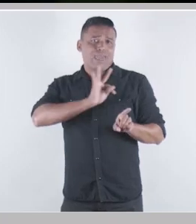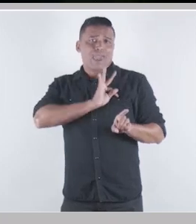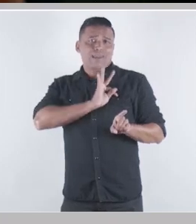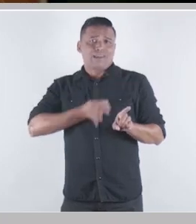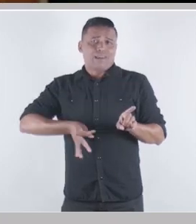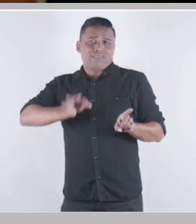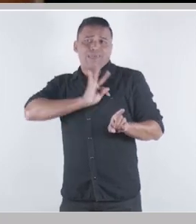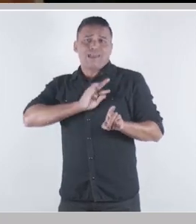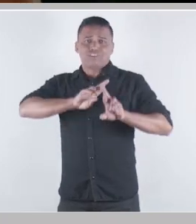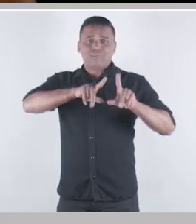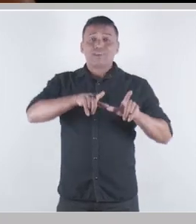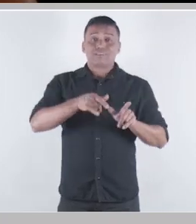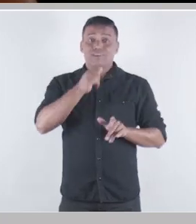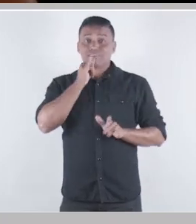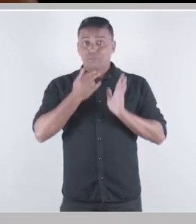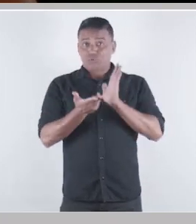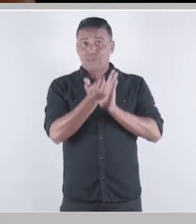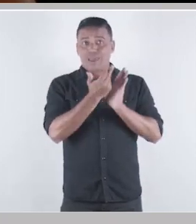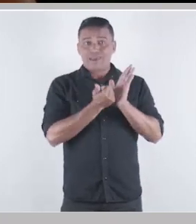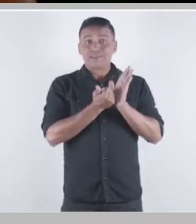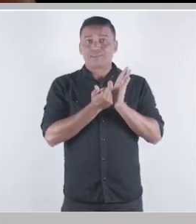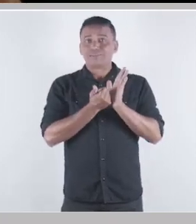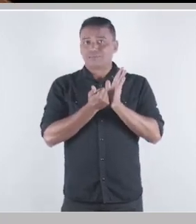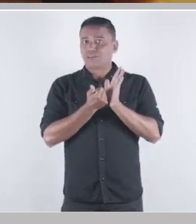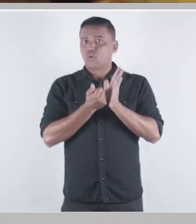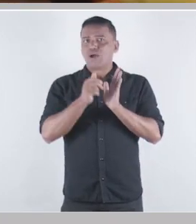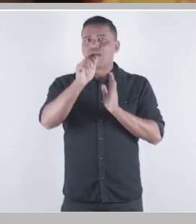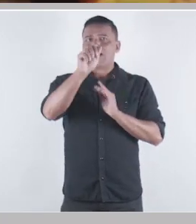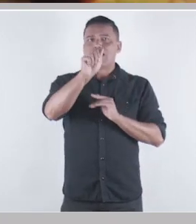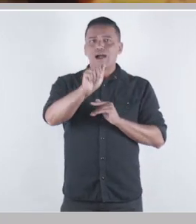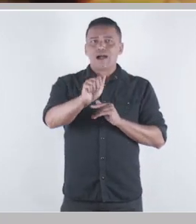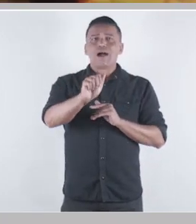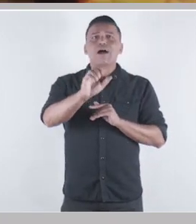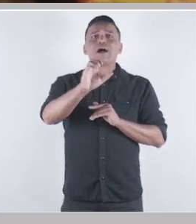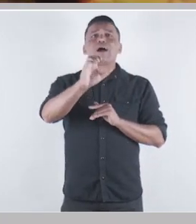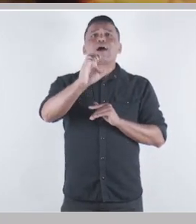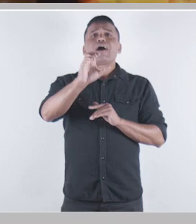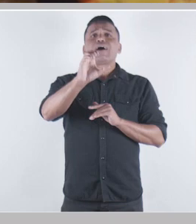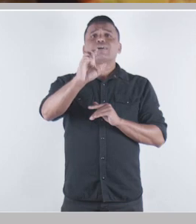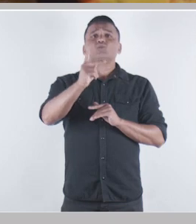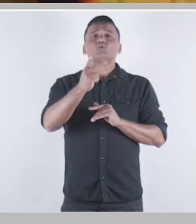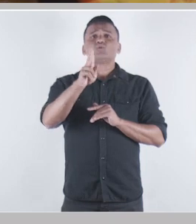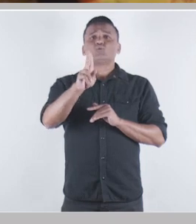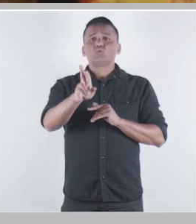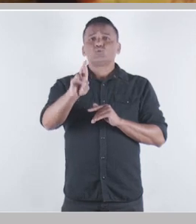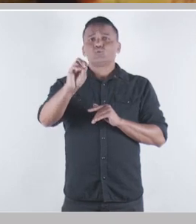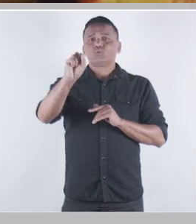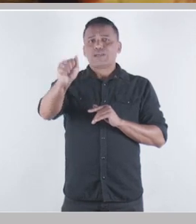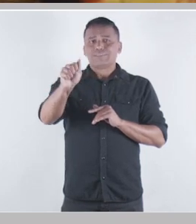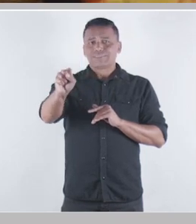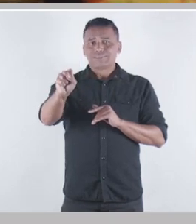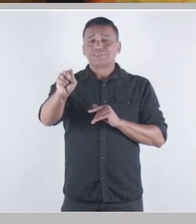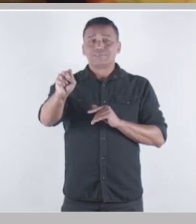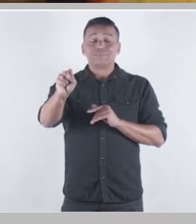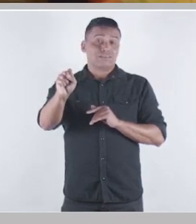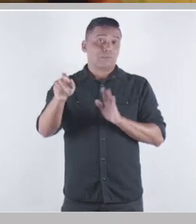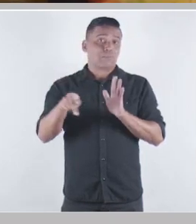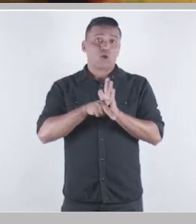por exemplo, aqui no desenho eu utilizei achuras, que é uma coisa que fez muita parte, assim, da minha trajetória.